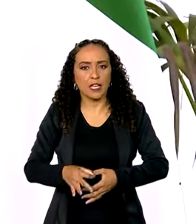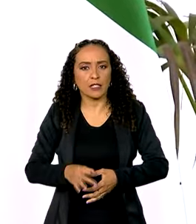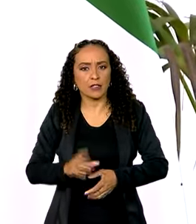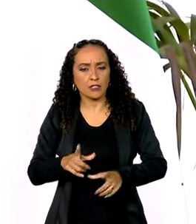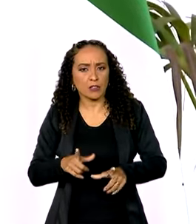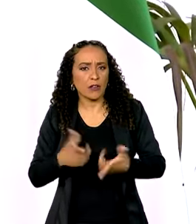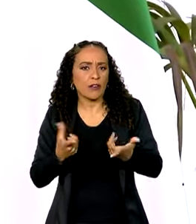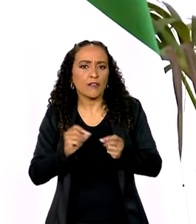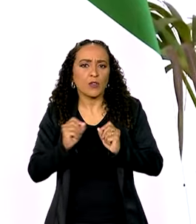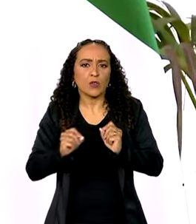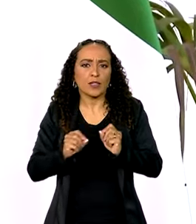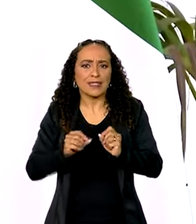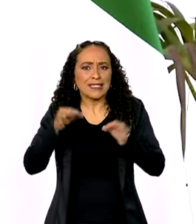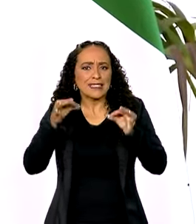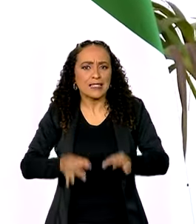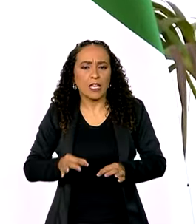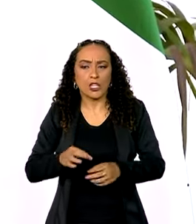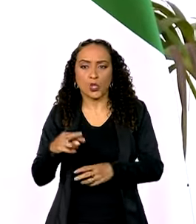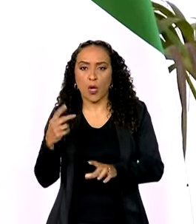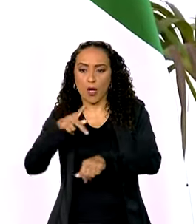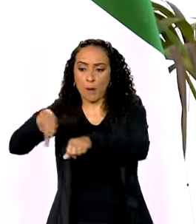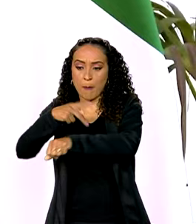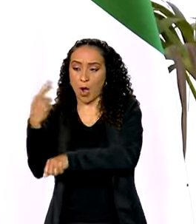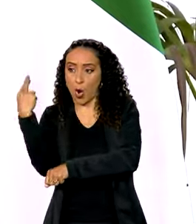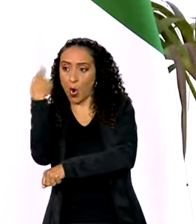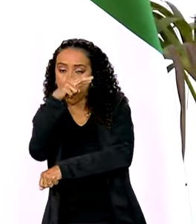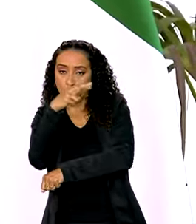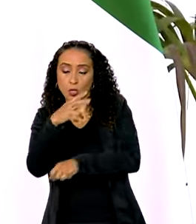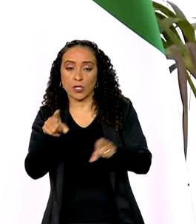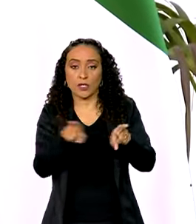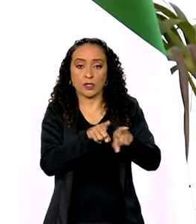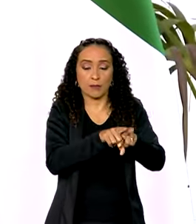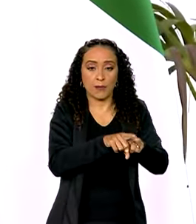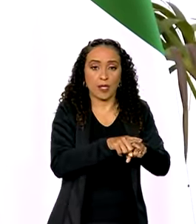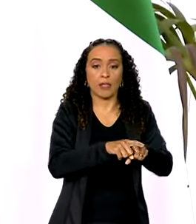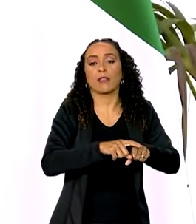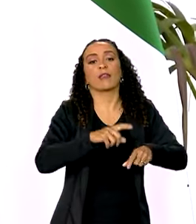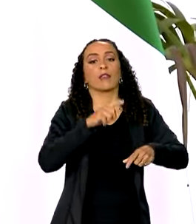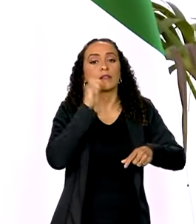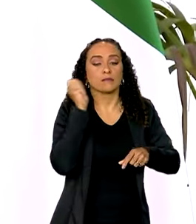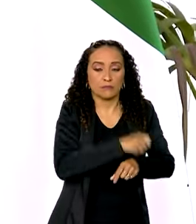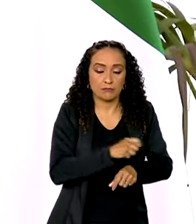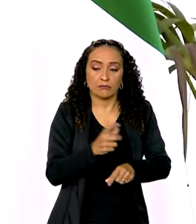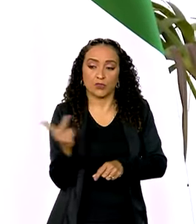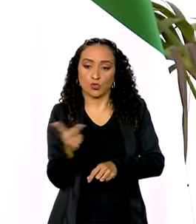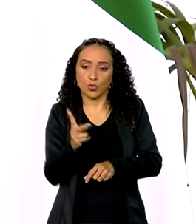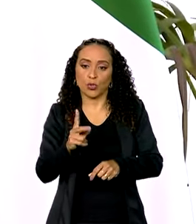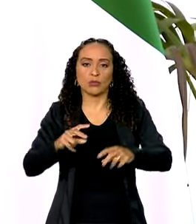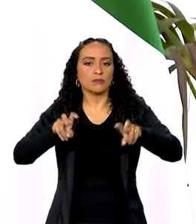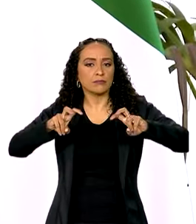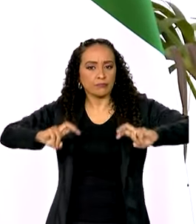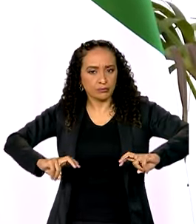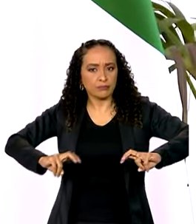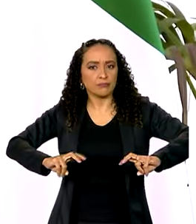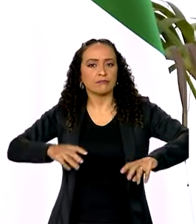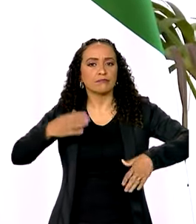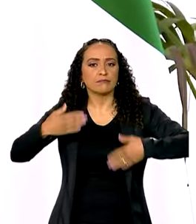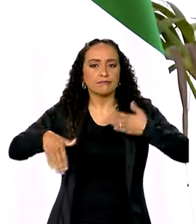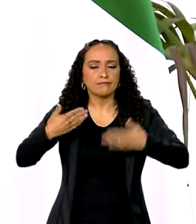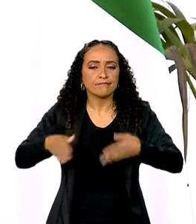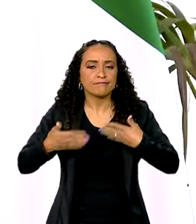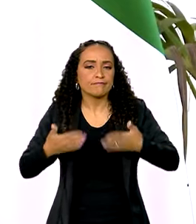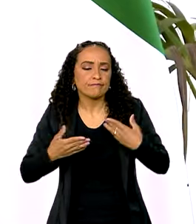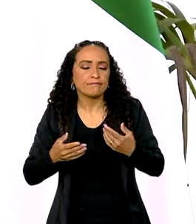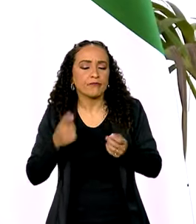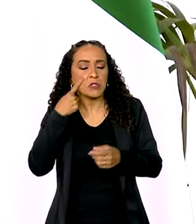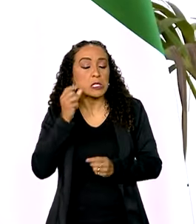coloque definitivamente a Rússia na mesa, o Zelensky na mesa, e vamos ver se é possível convencê-lo